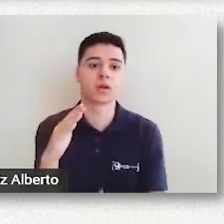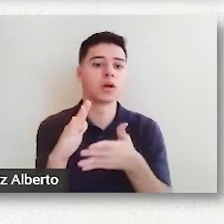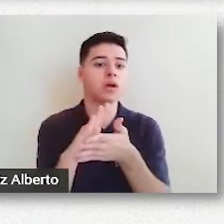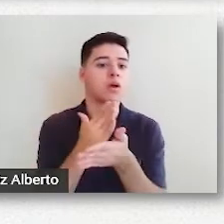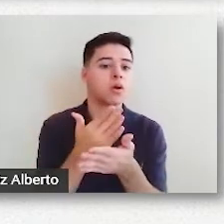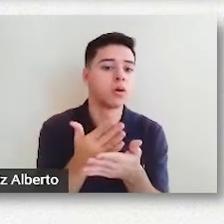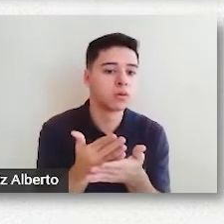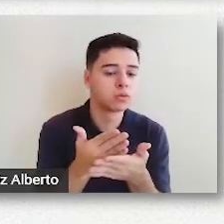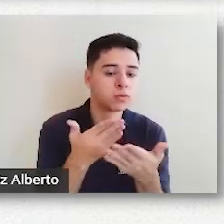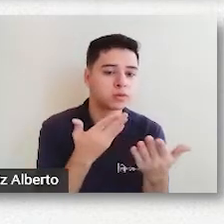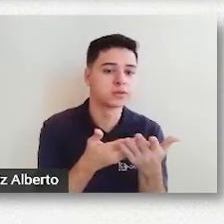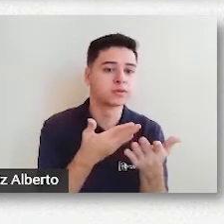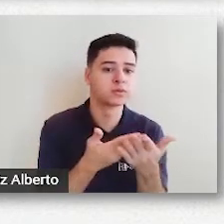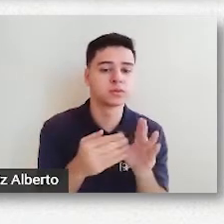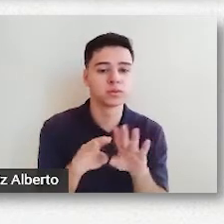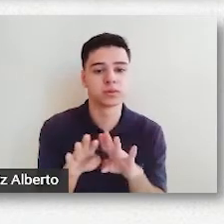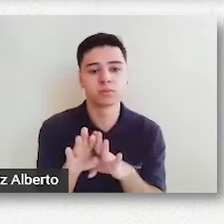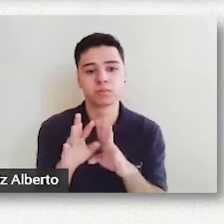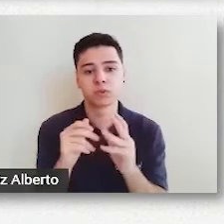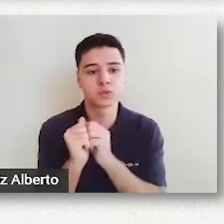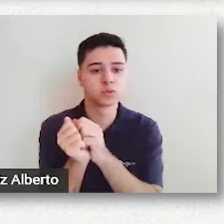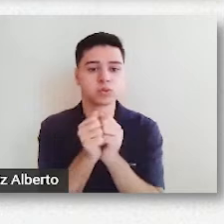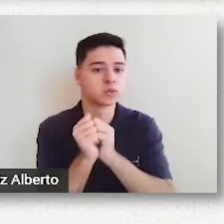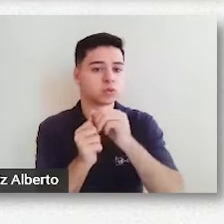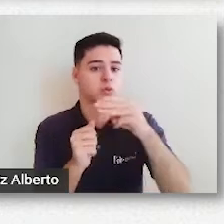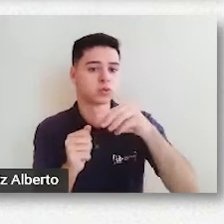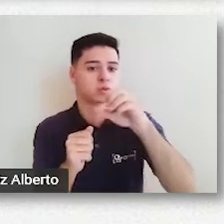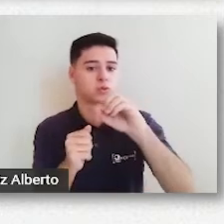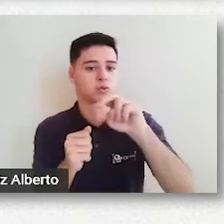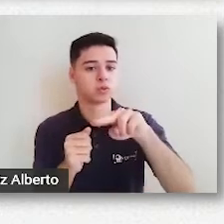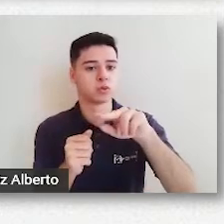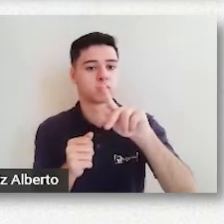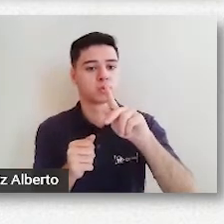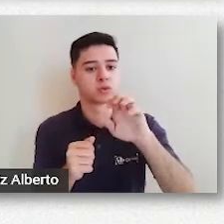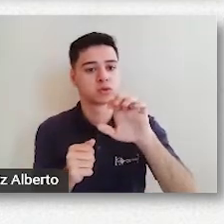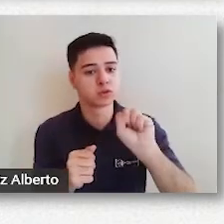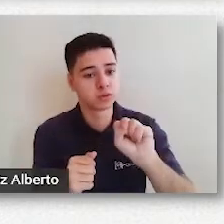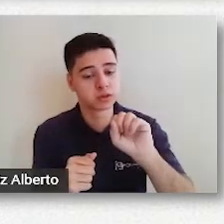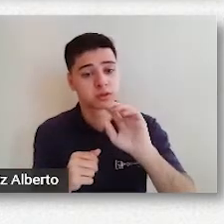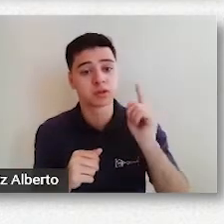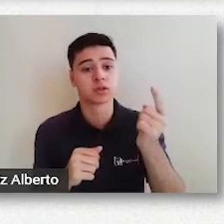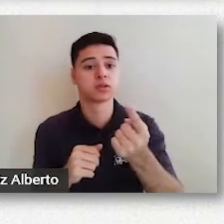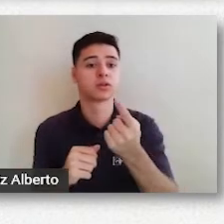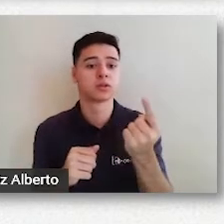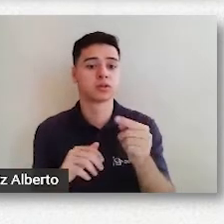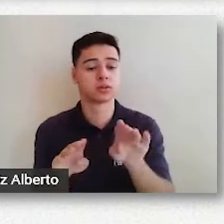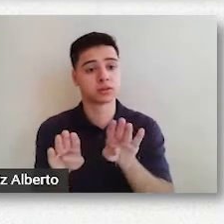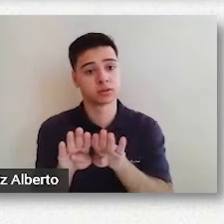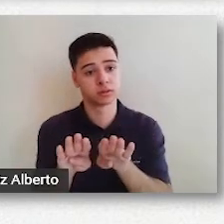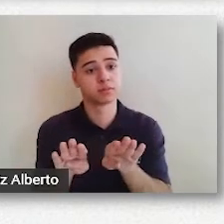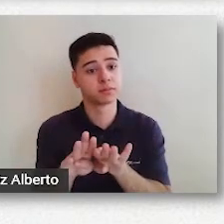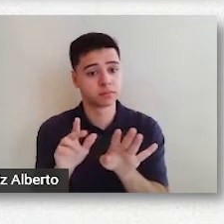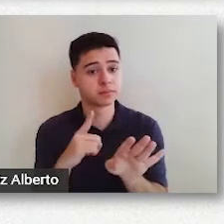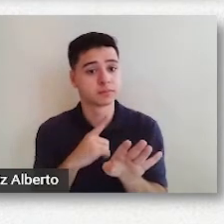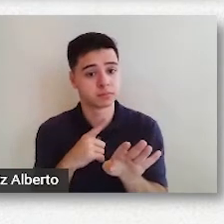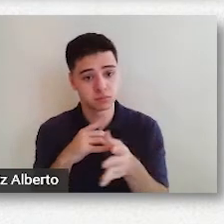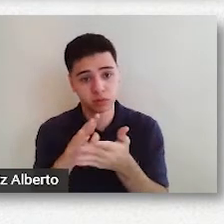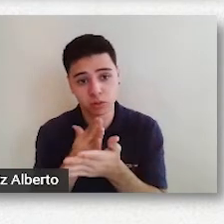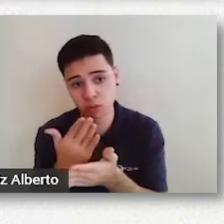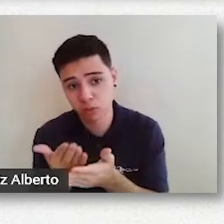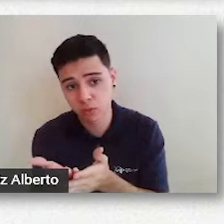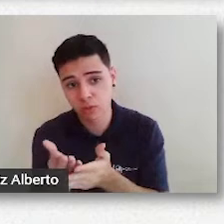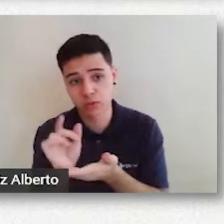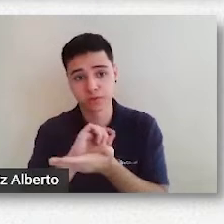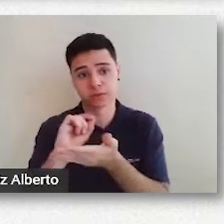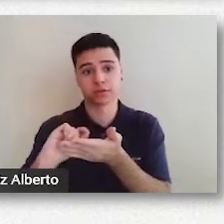alguns estudos, né, de alguns monges medievais. Nós temos aí também alguns textos que